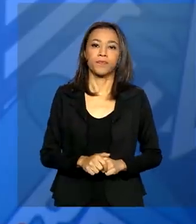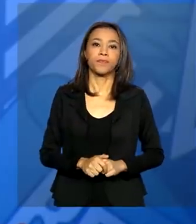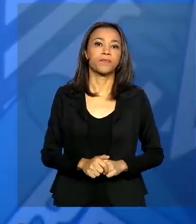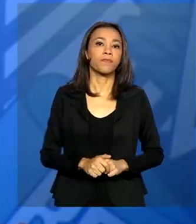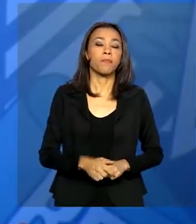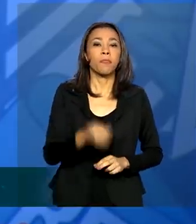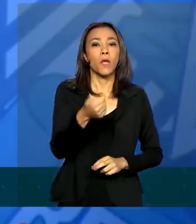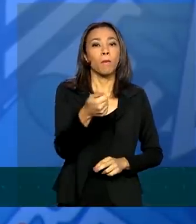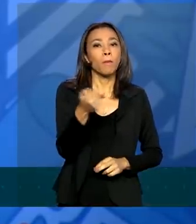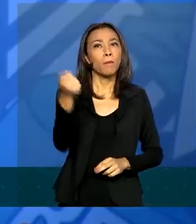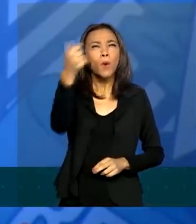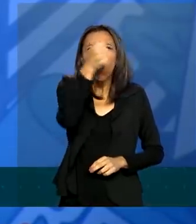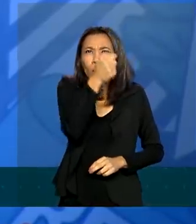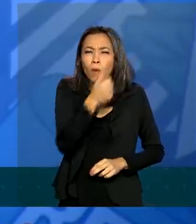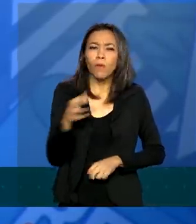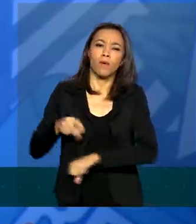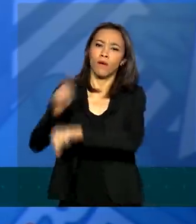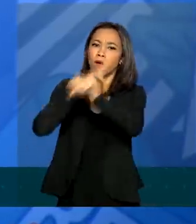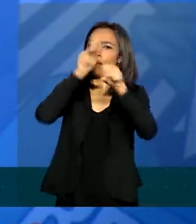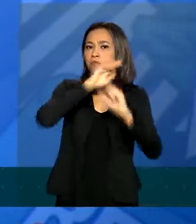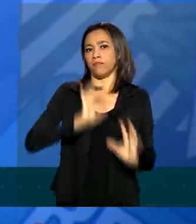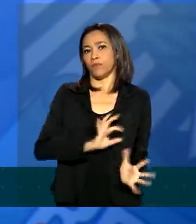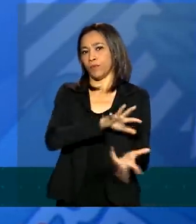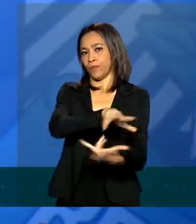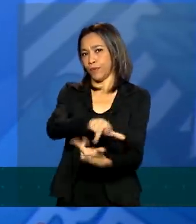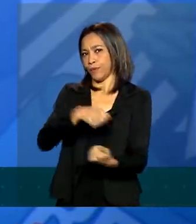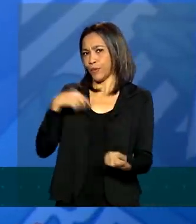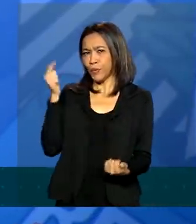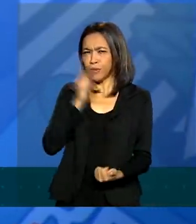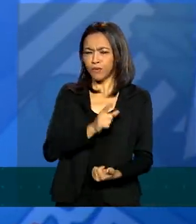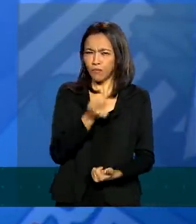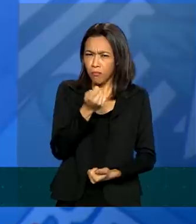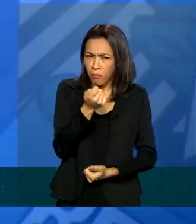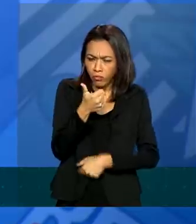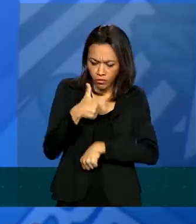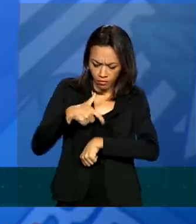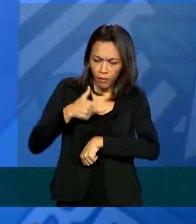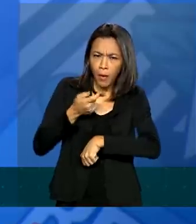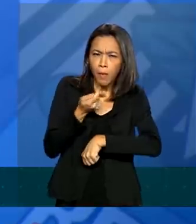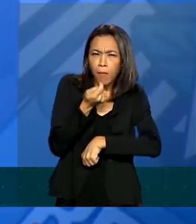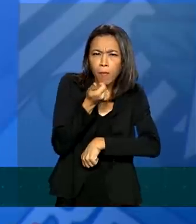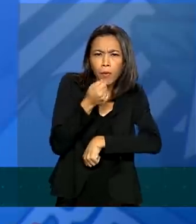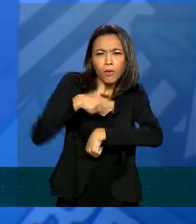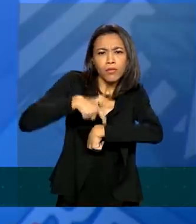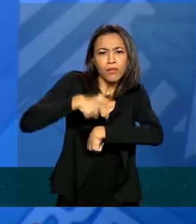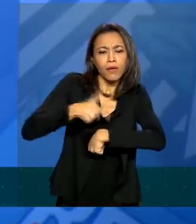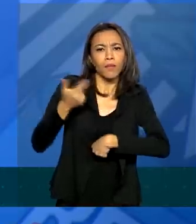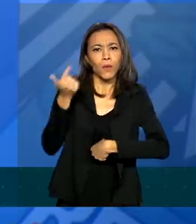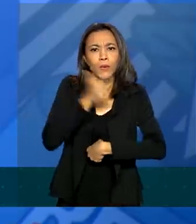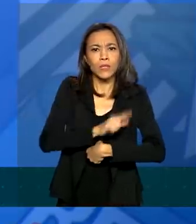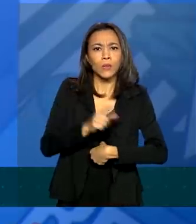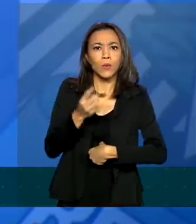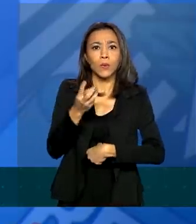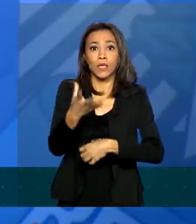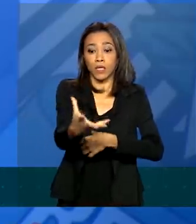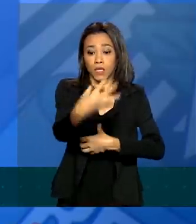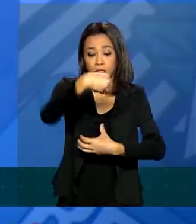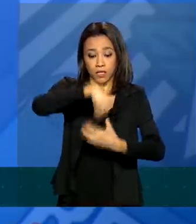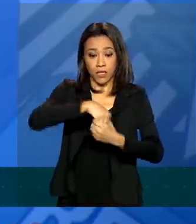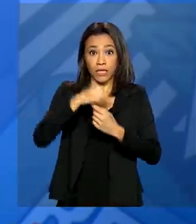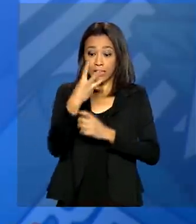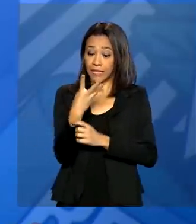Poucos países do mundo conseguiram, em tão pouco tempo, colocar 30 milhões de